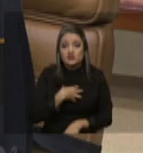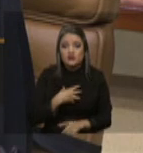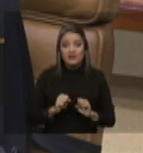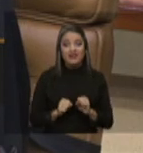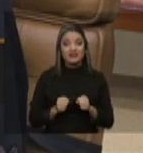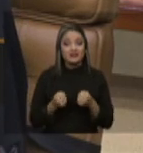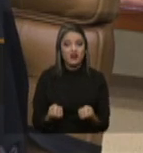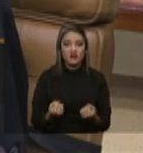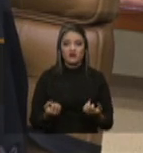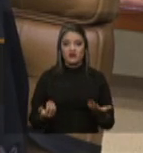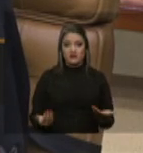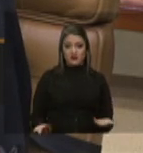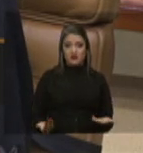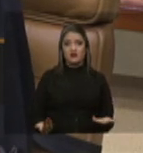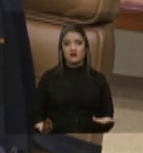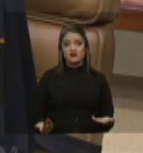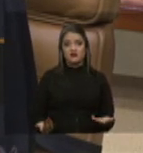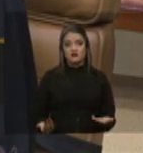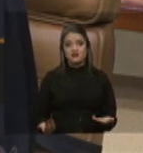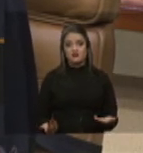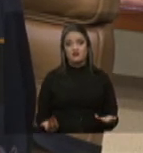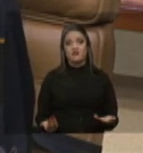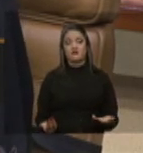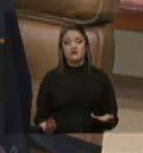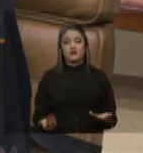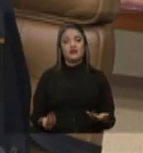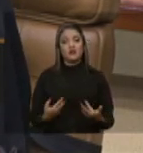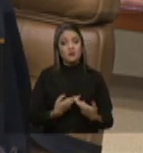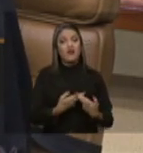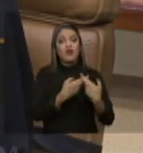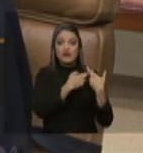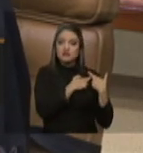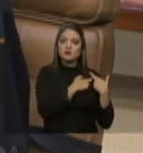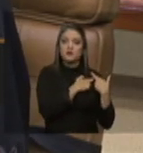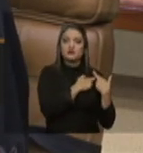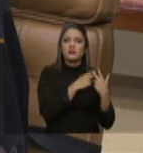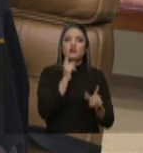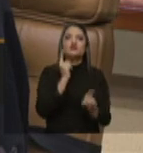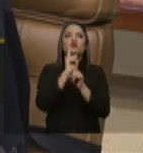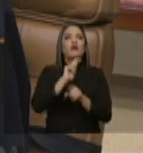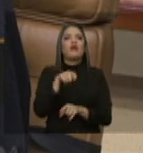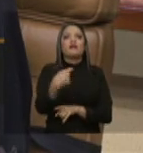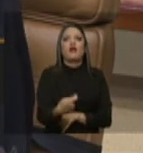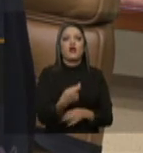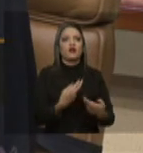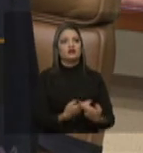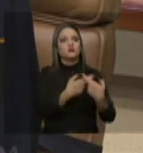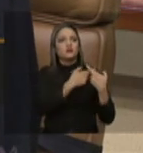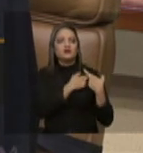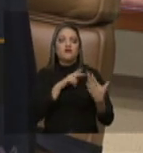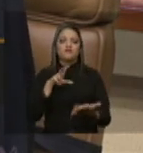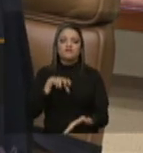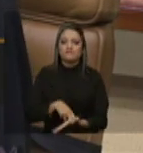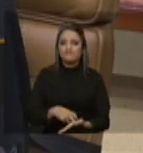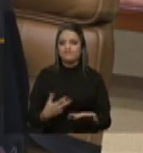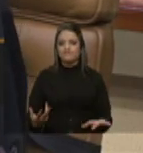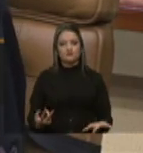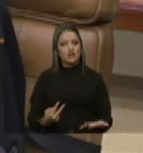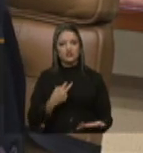seus fundamentos exatamente o da responsabilidade não é não há como conviver nem dentro de casa